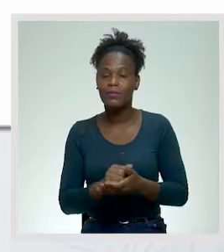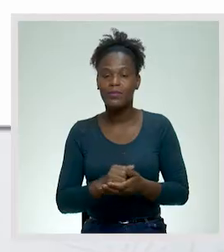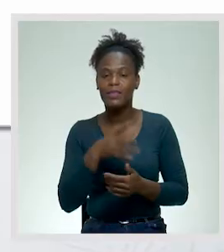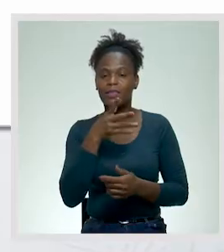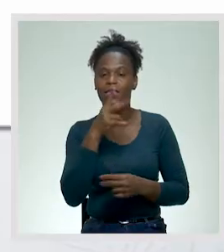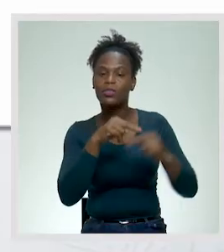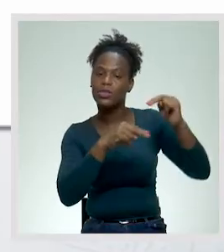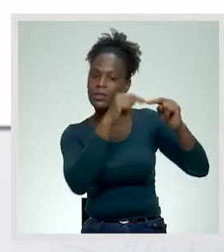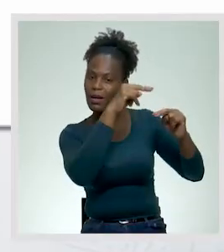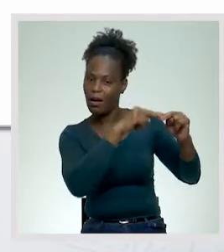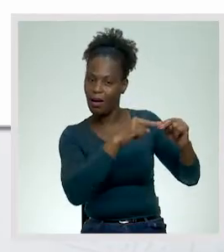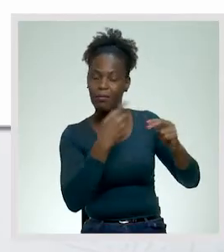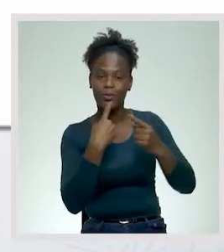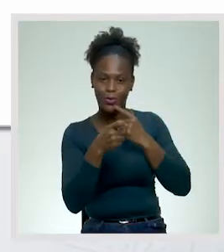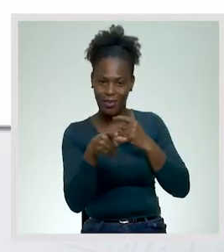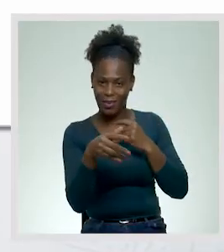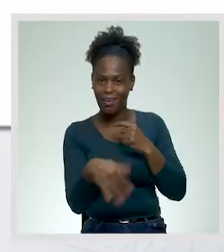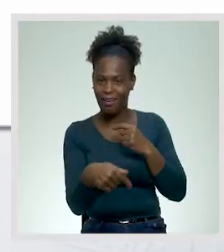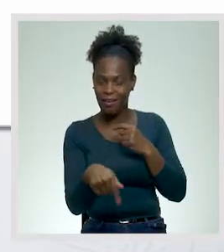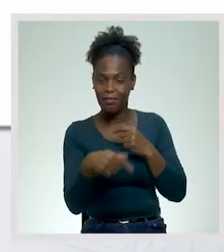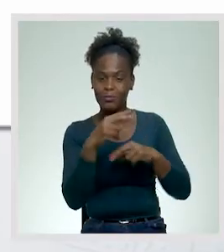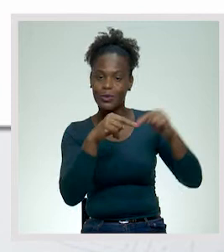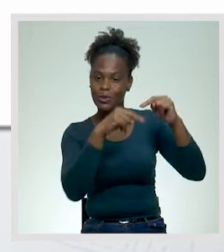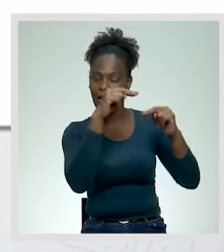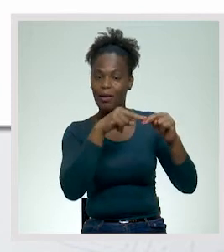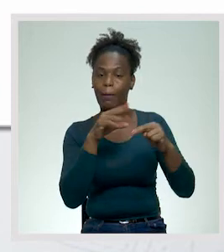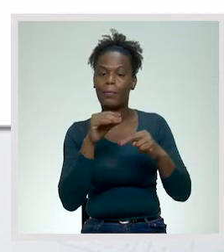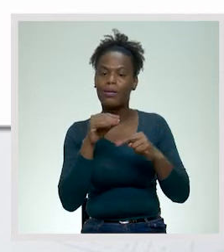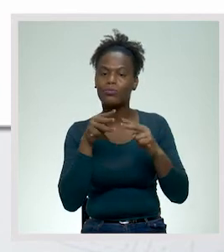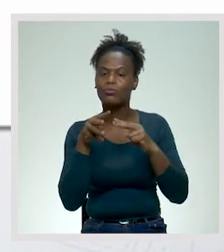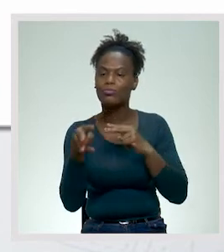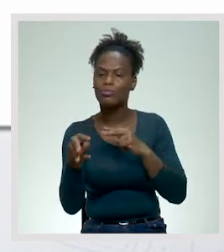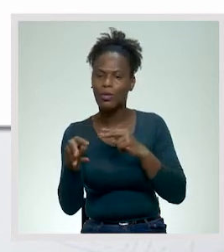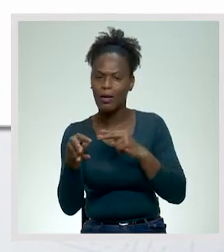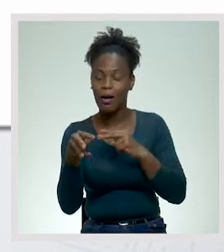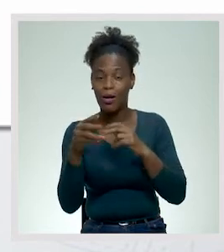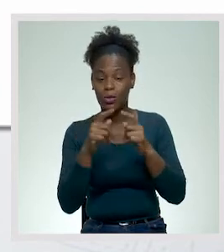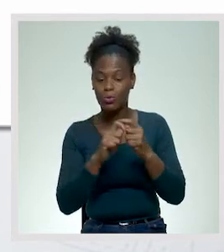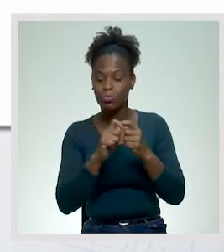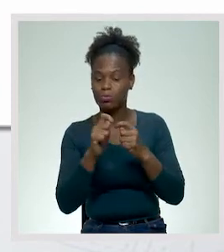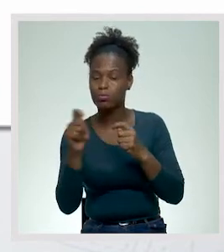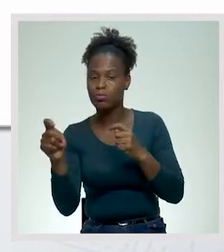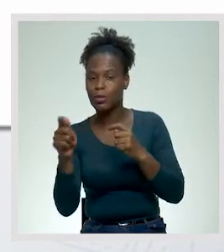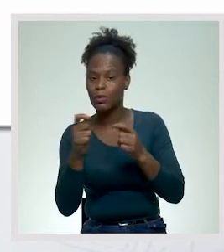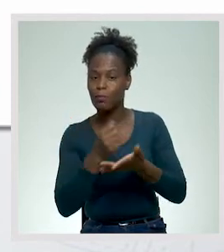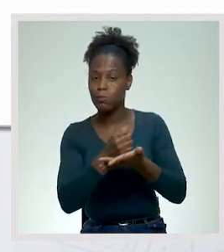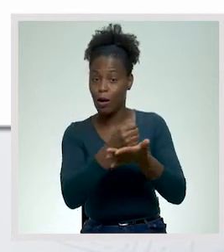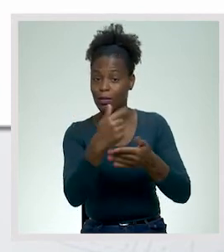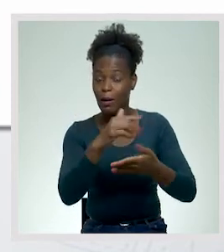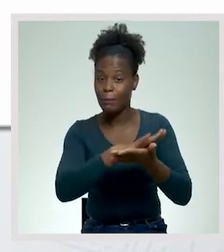escada, temos aqui a pergunta, uma escada de 10 metros de comprimento está apoiada numa